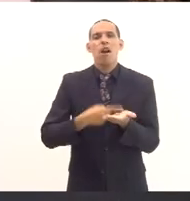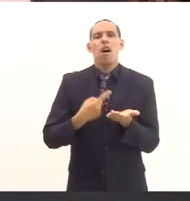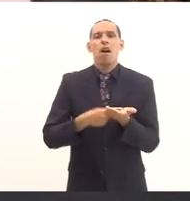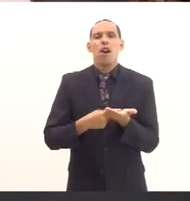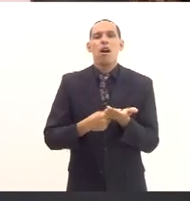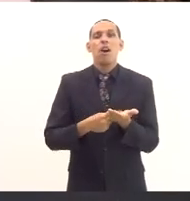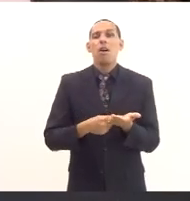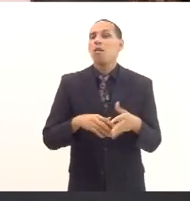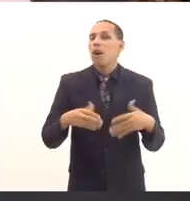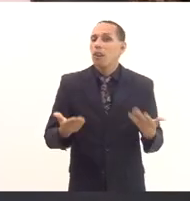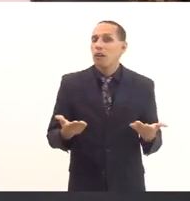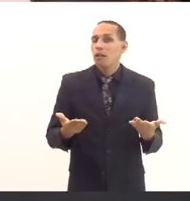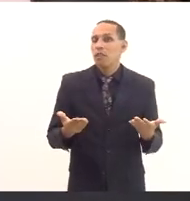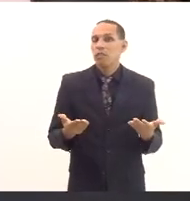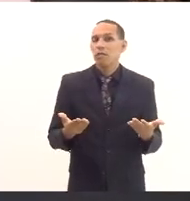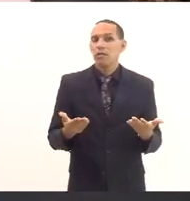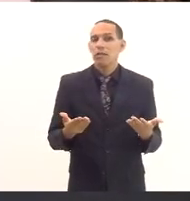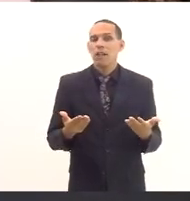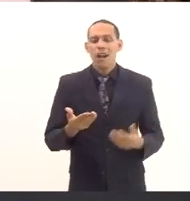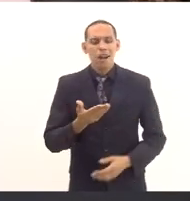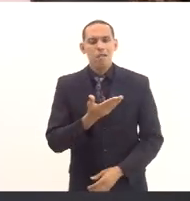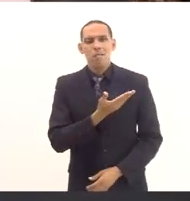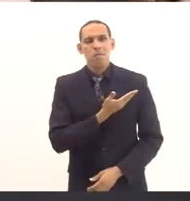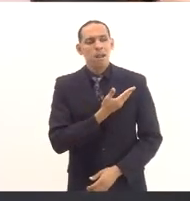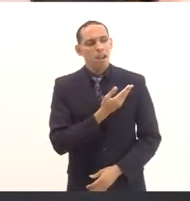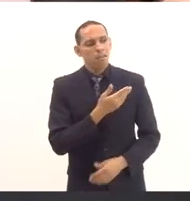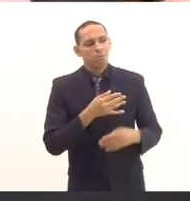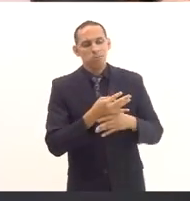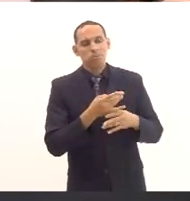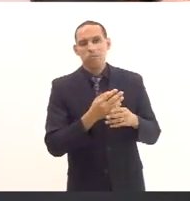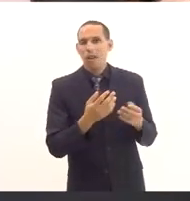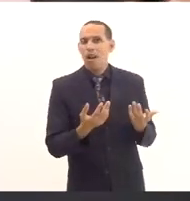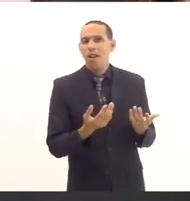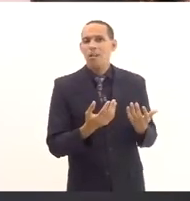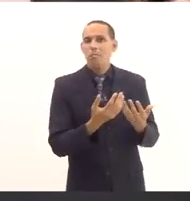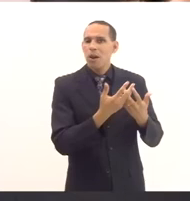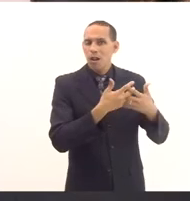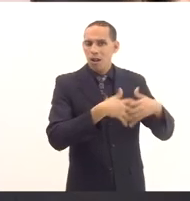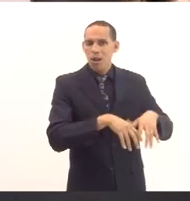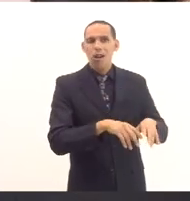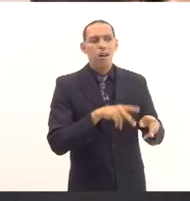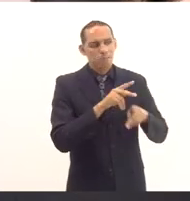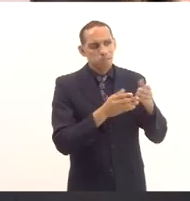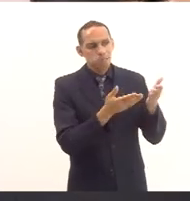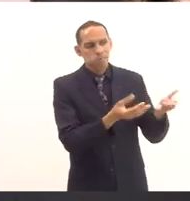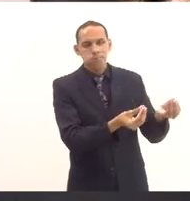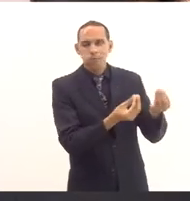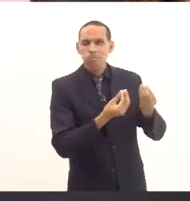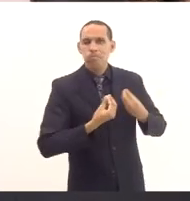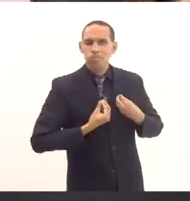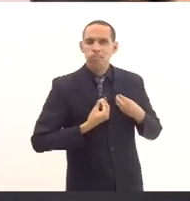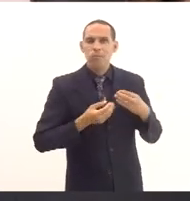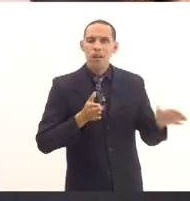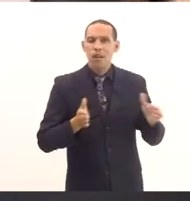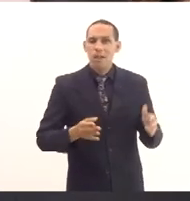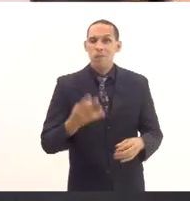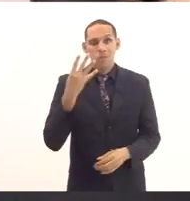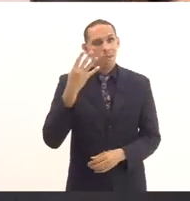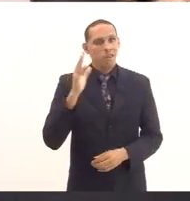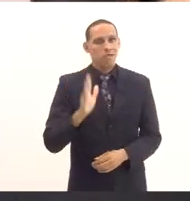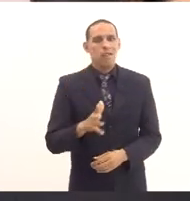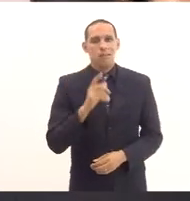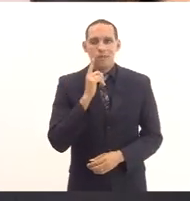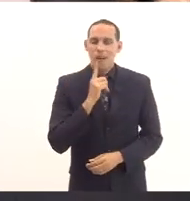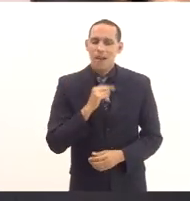a não ser em ser super amigo da cidade de Petrópolis do Povo da minha terra já me deu quatro quatro mandatos